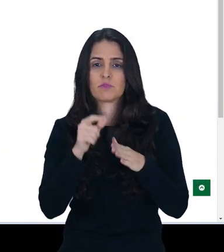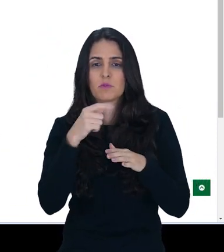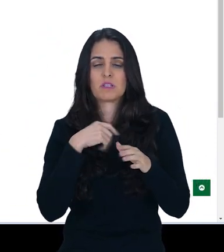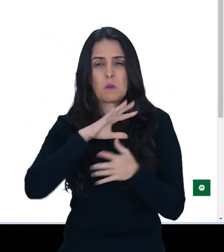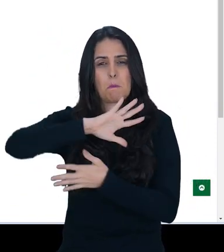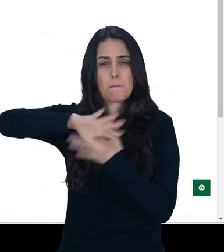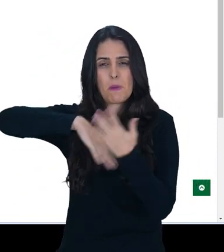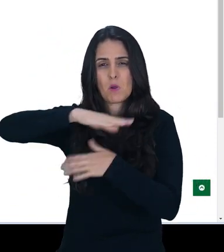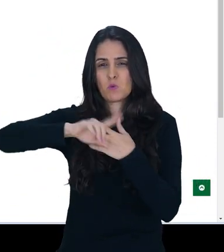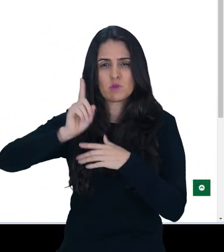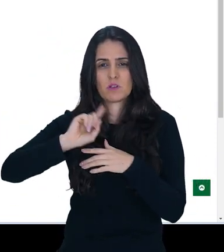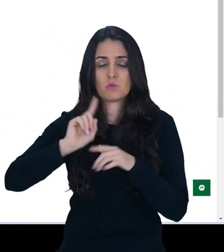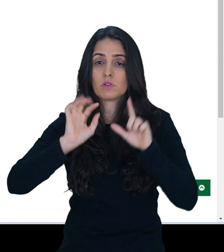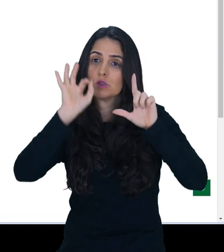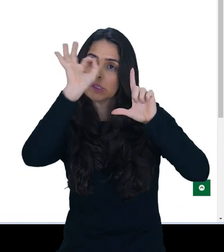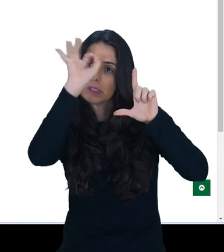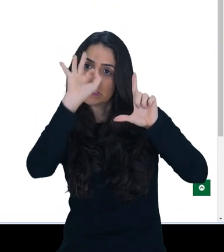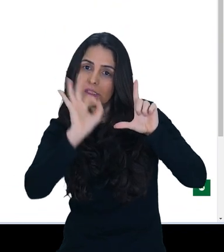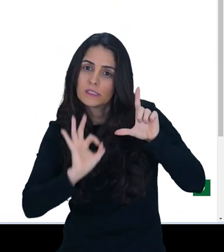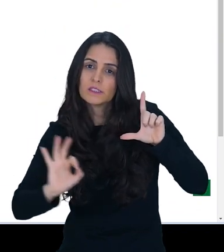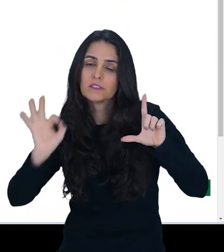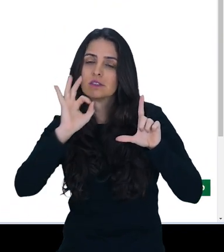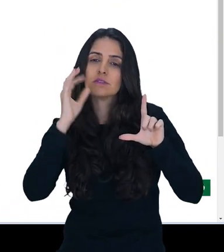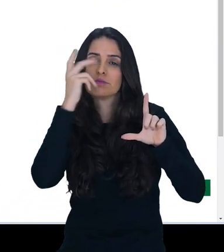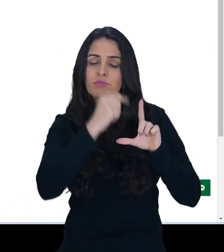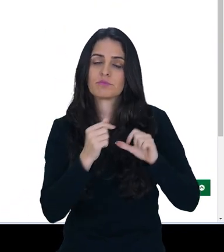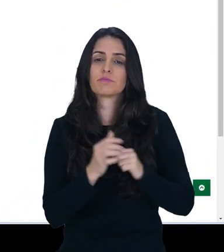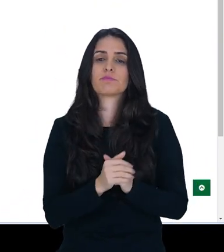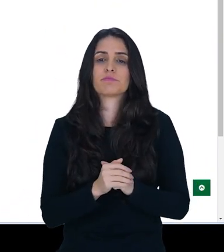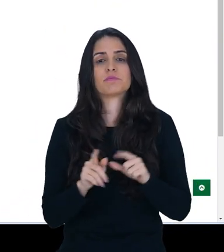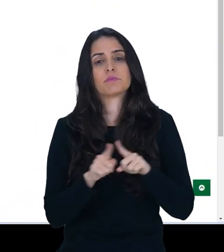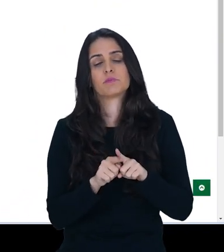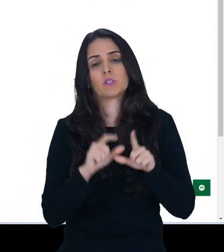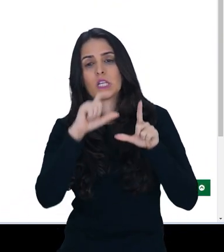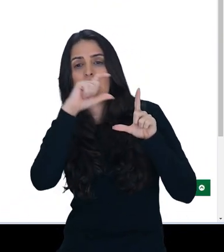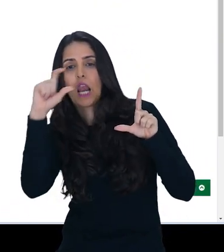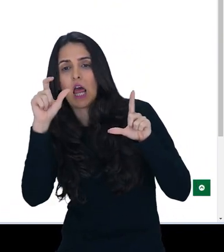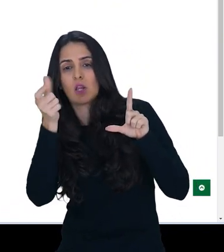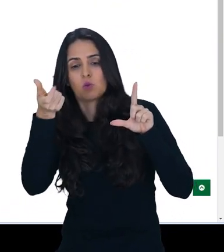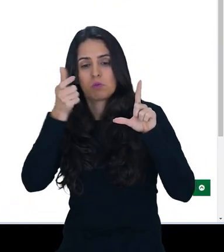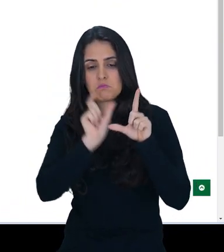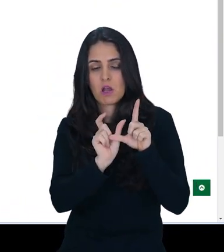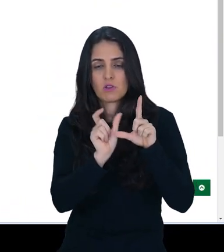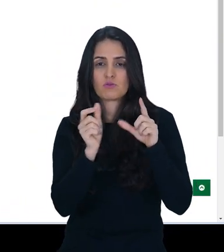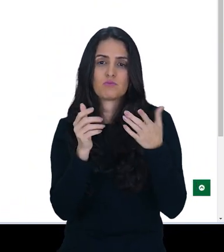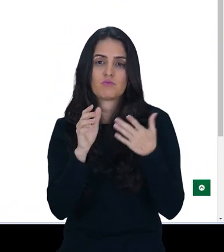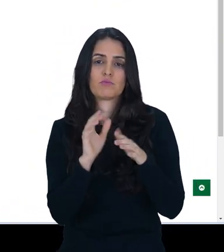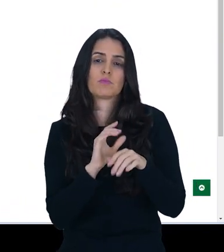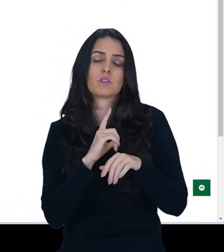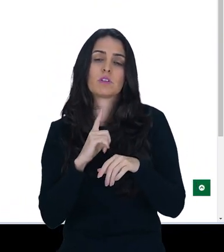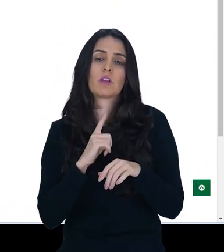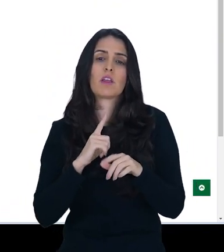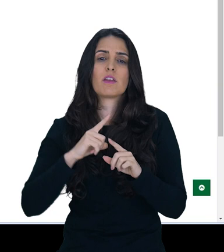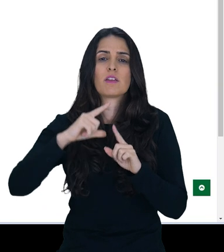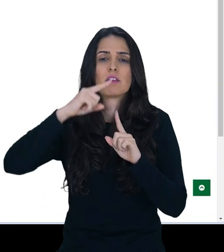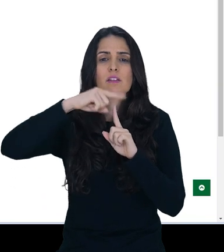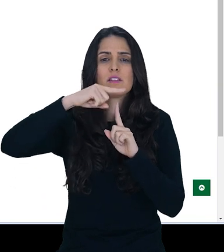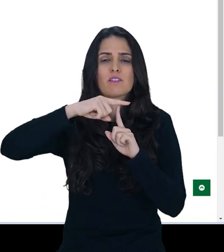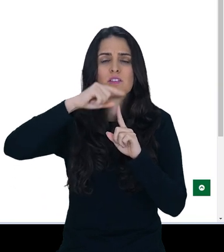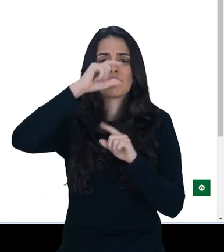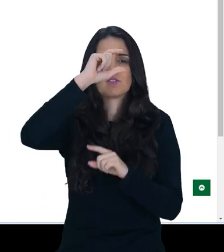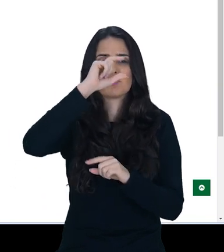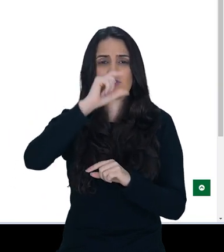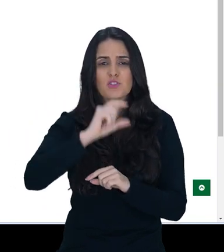embaixo para não ficar muito amontoado mas pode ser ao lado também aí tem estado de aprovação